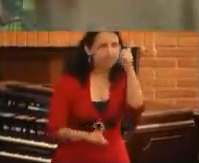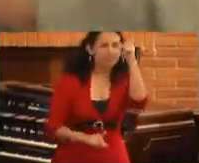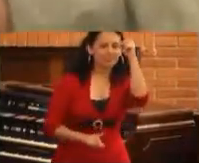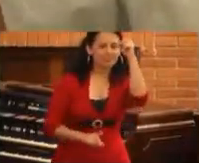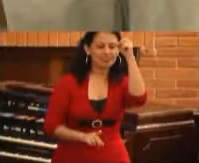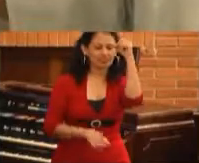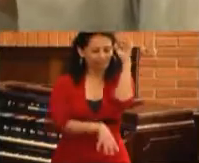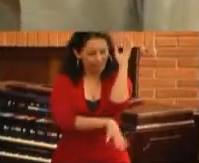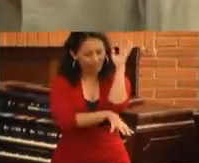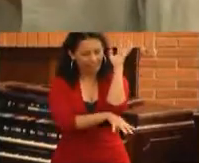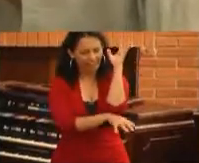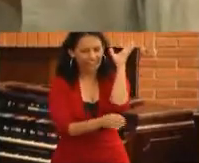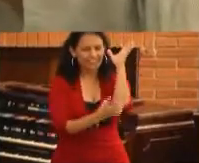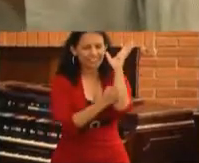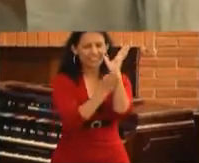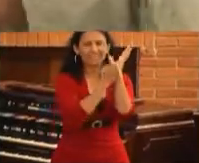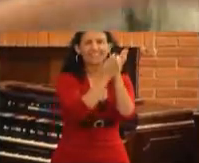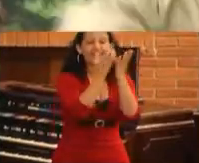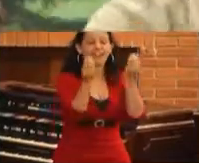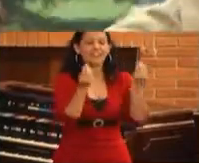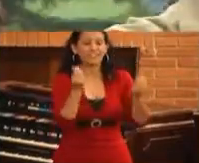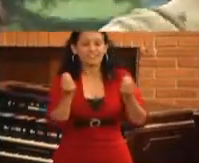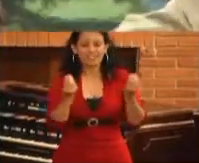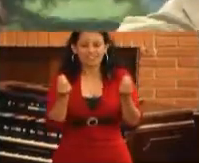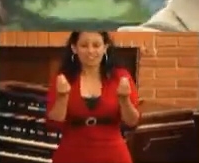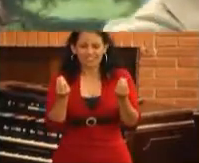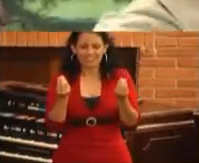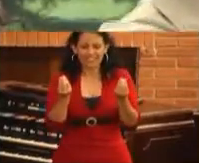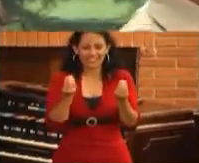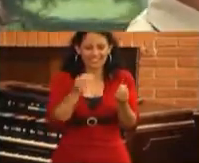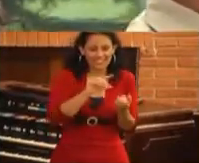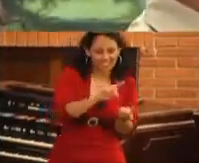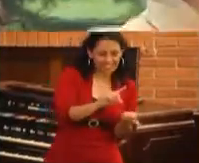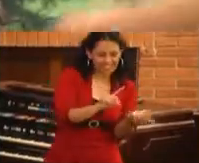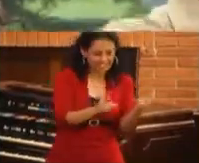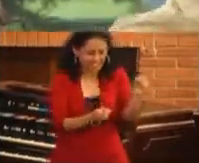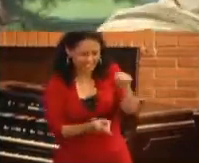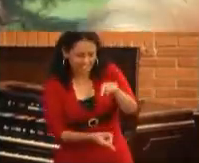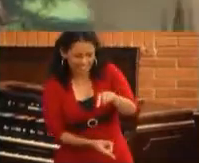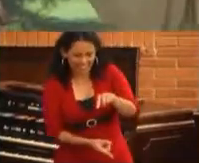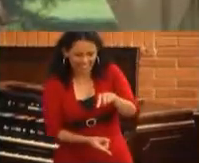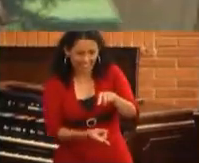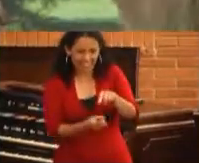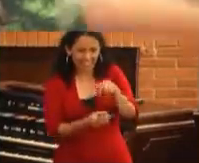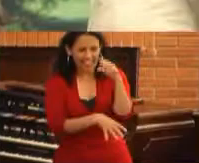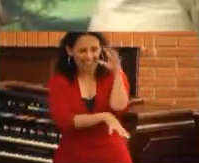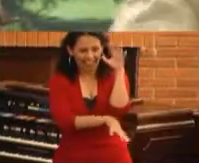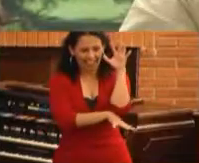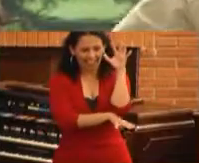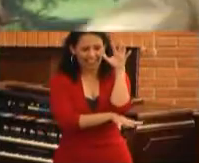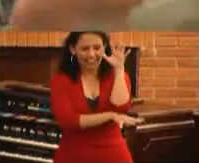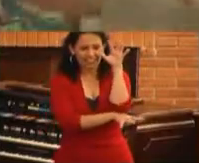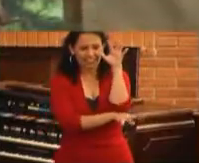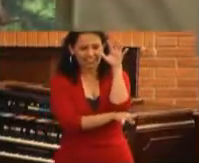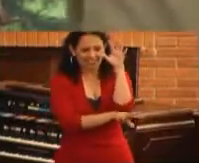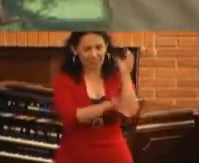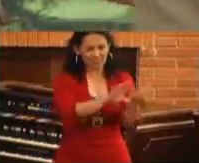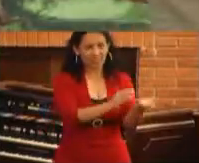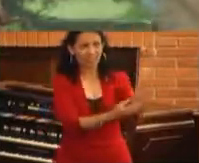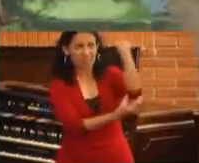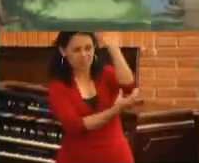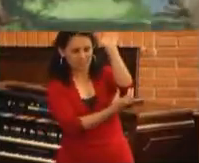o caule. E se você virar e botar os dois, botar a raiz para cima, ela volta para a terra porque ela